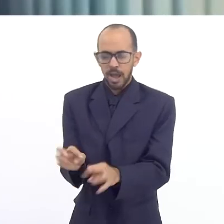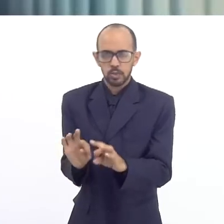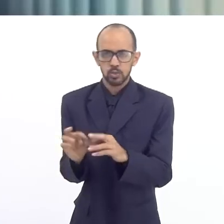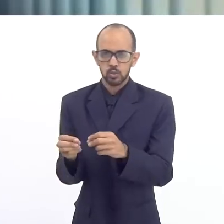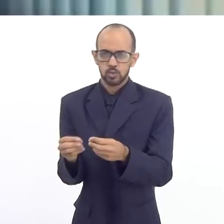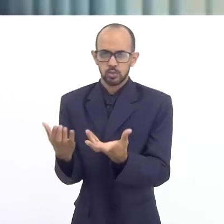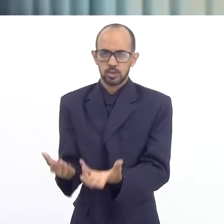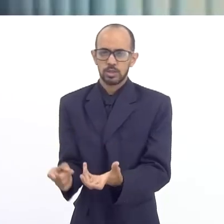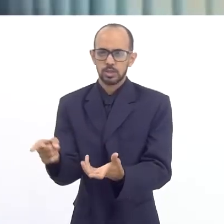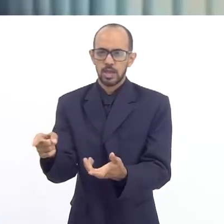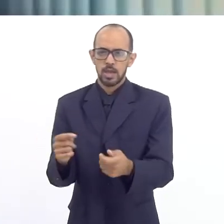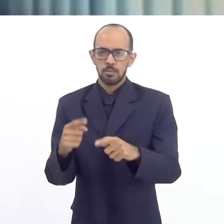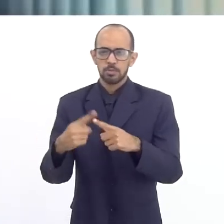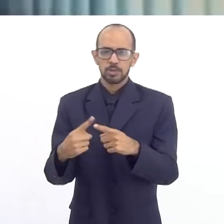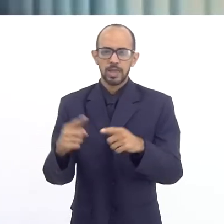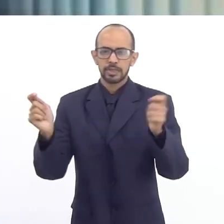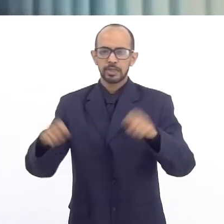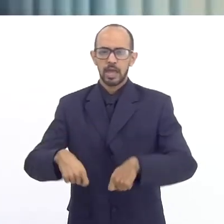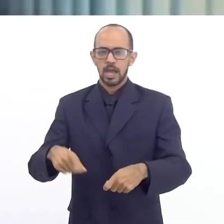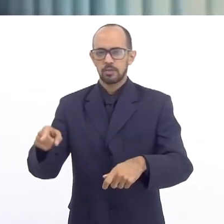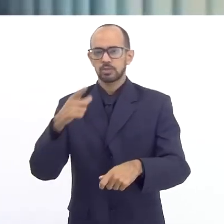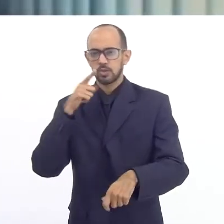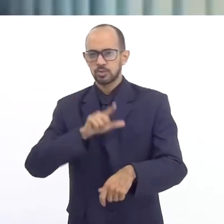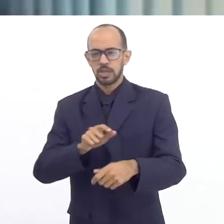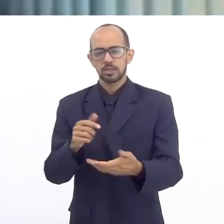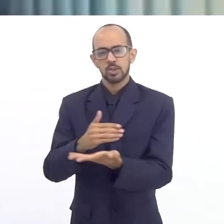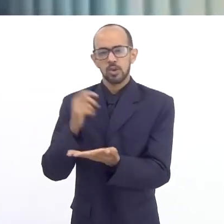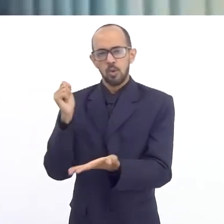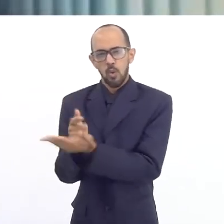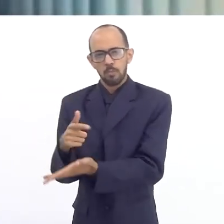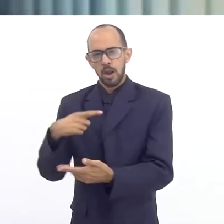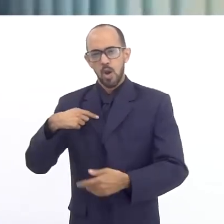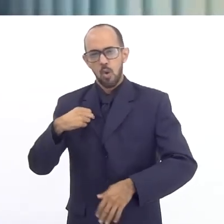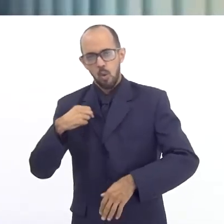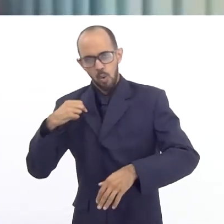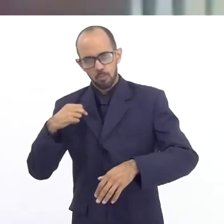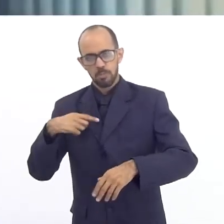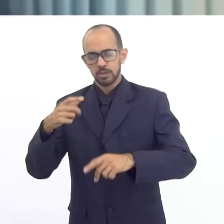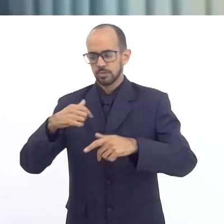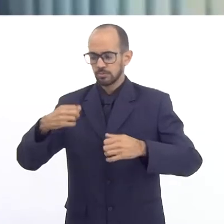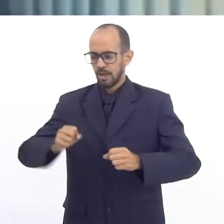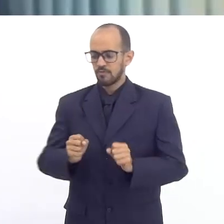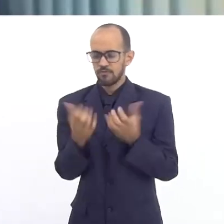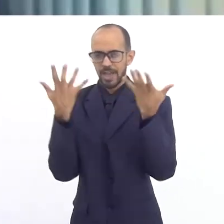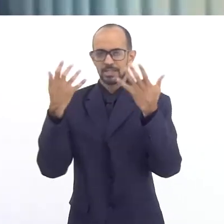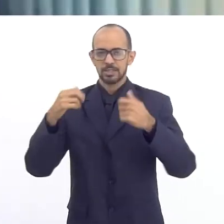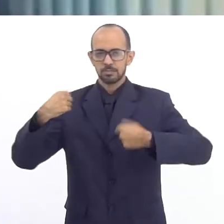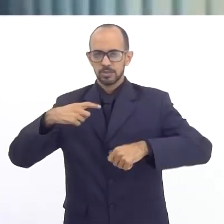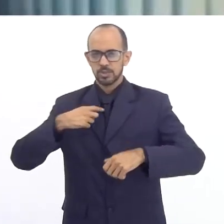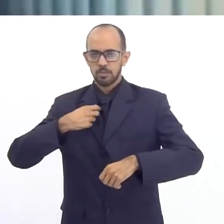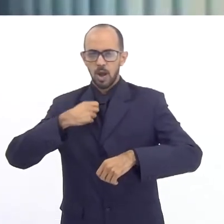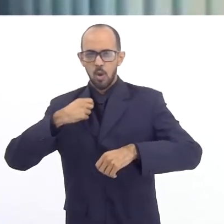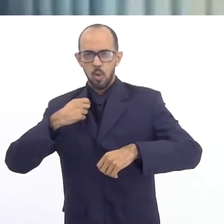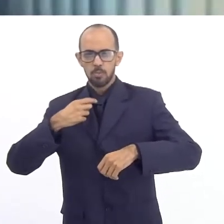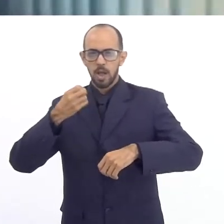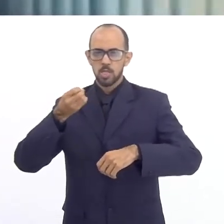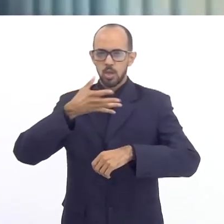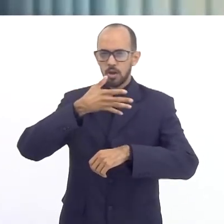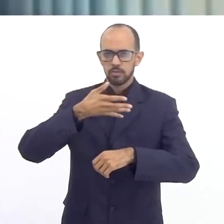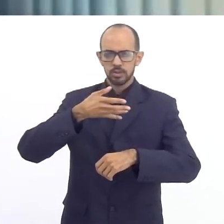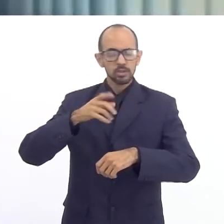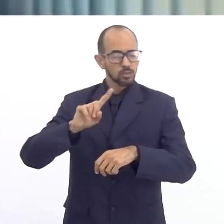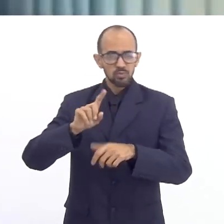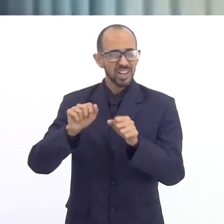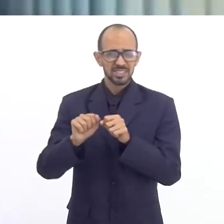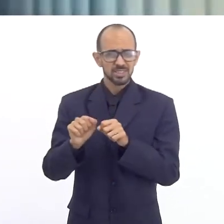consumismo exagerado, porque a gente pode, então você começa dar roupa, dar isso, cada festa uma roupa nova, se é uma